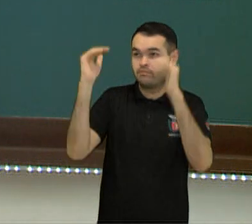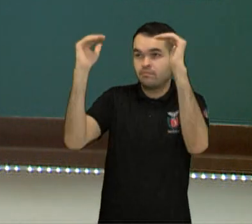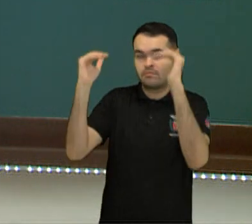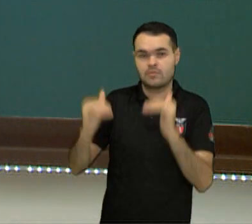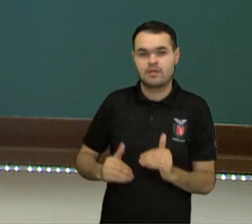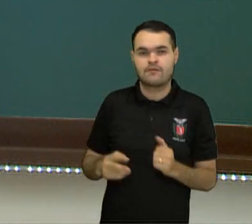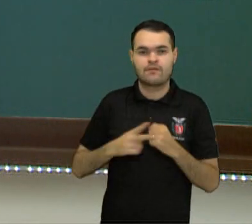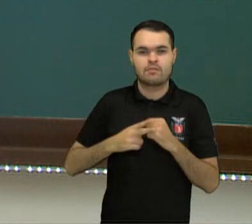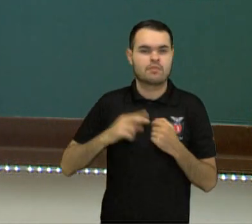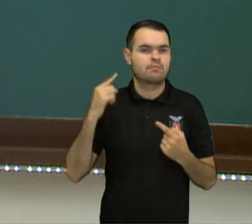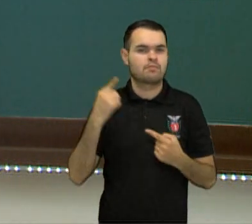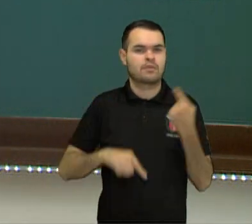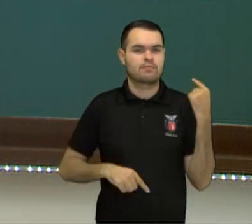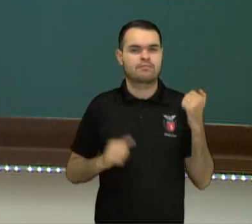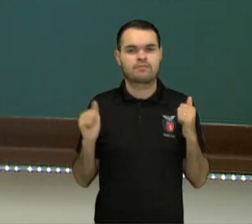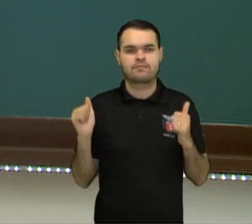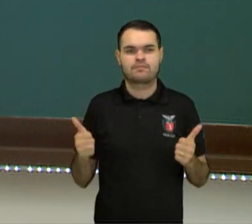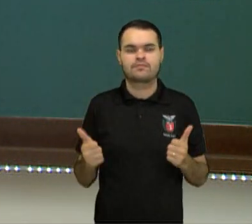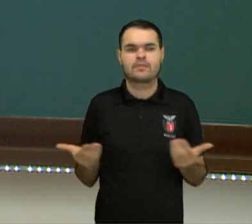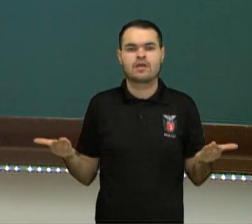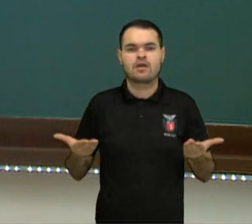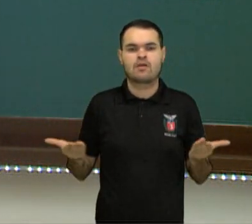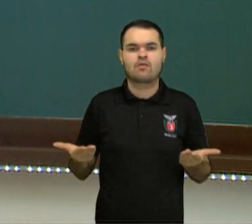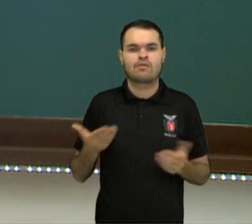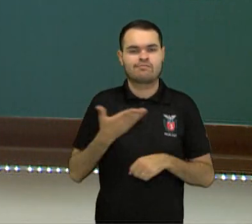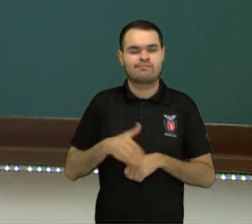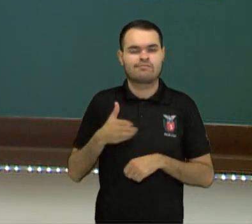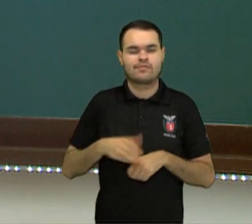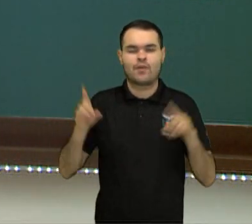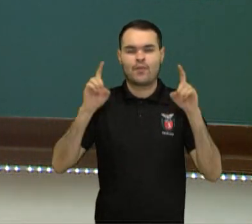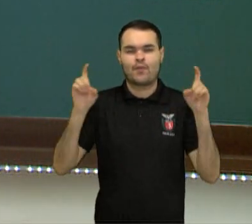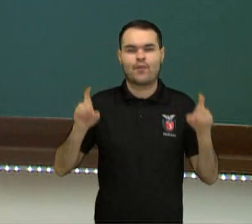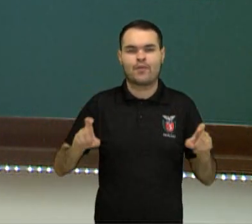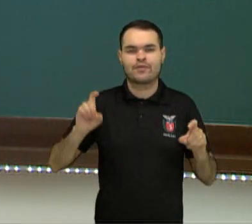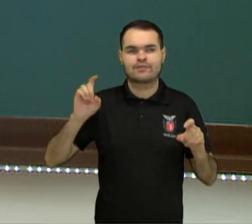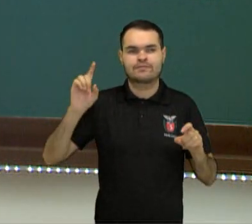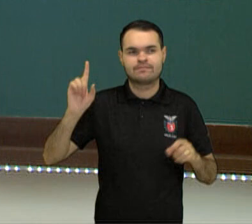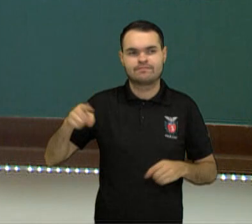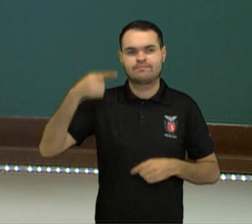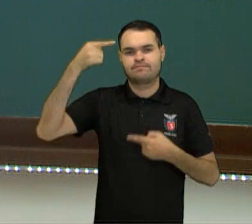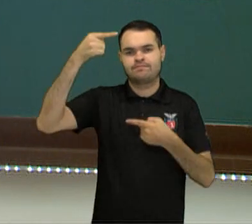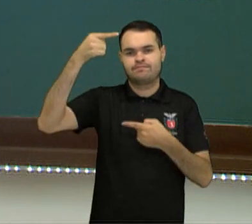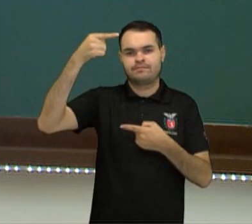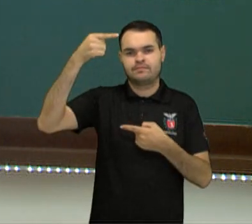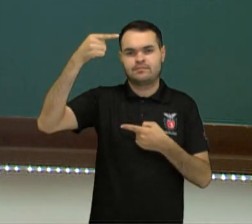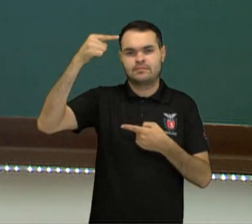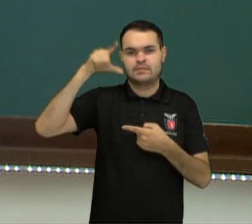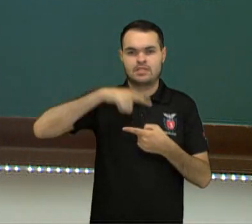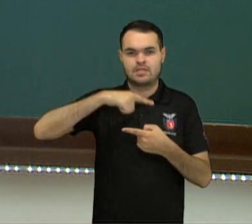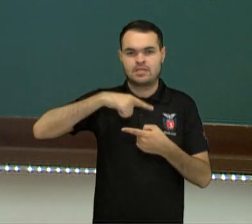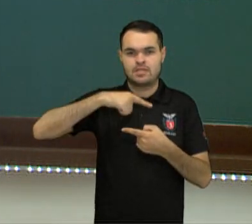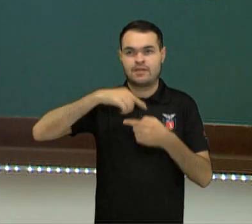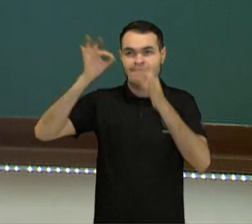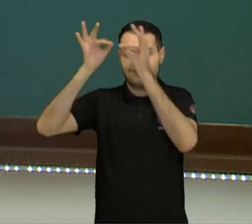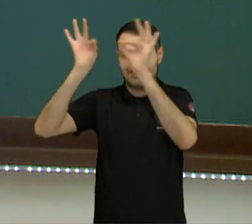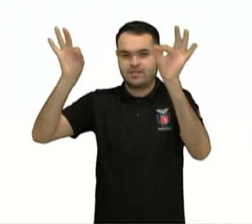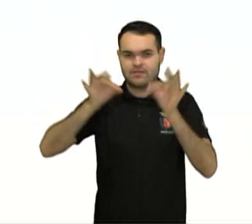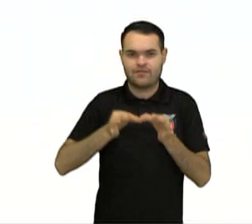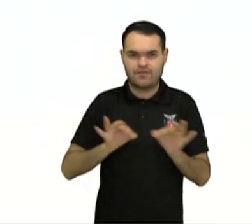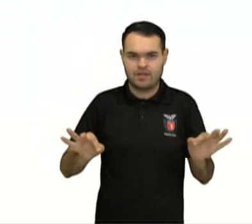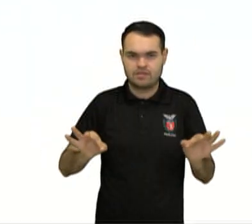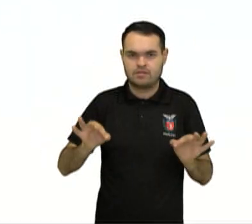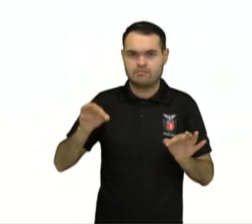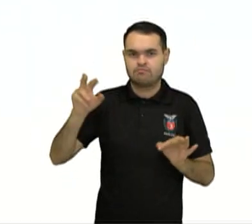verbos irregulares. Bora praticar a nossa quiz? Eu tenho aqui duas frases. Eu quero que vocês marquem a